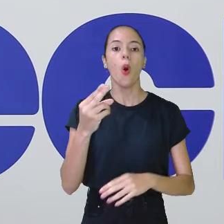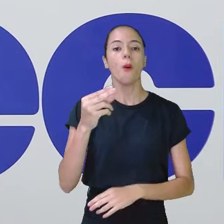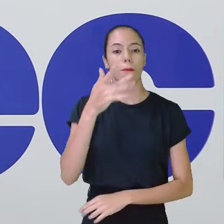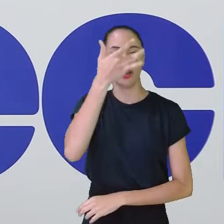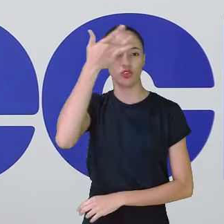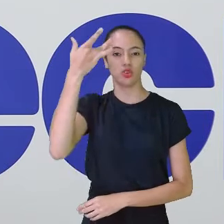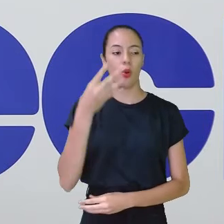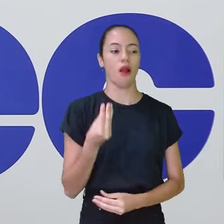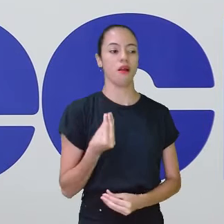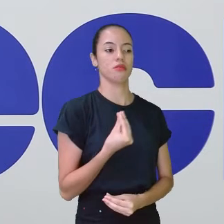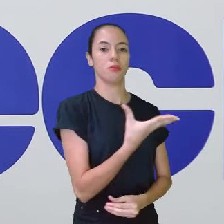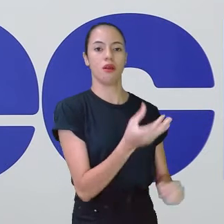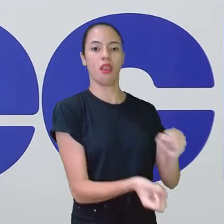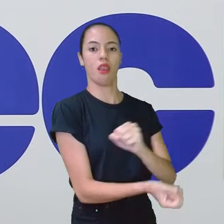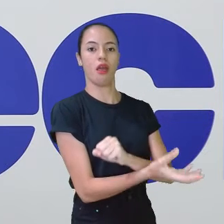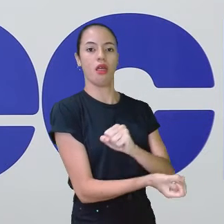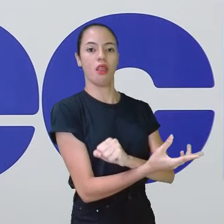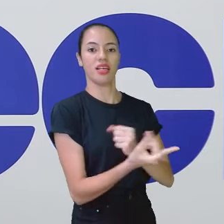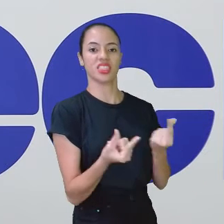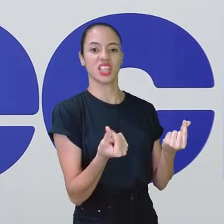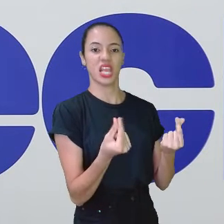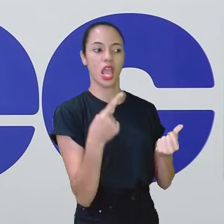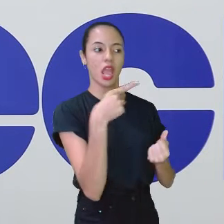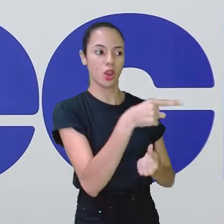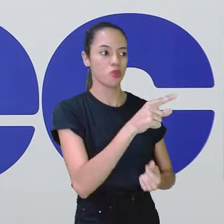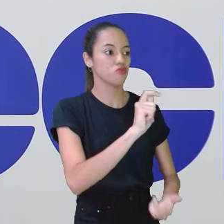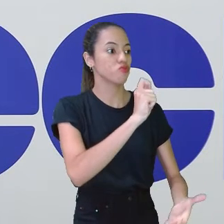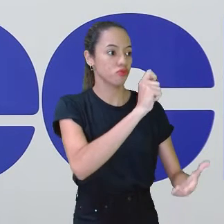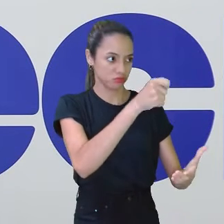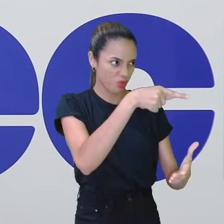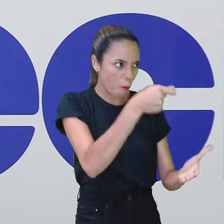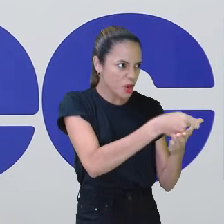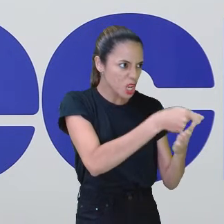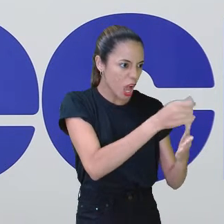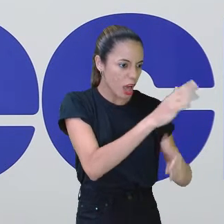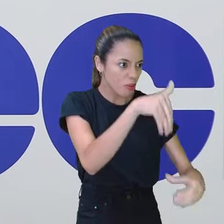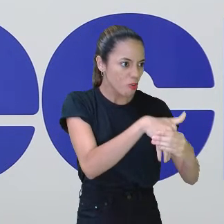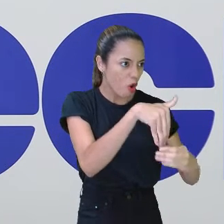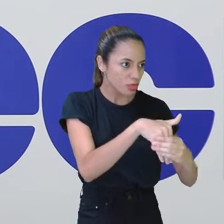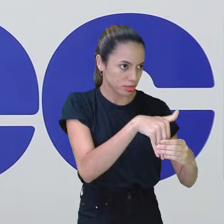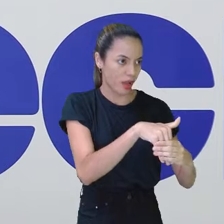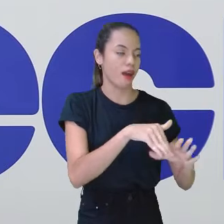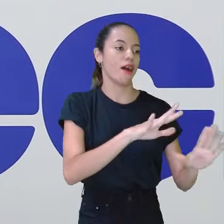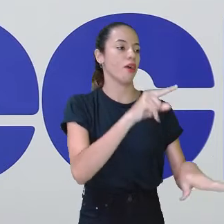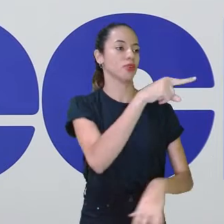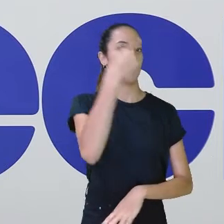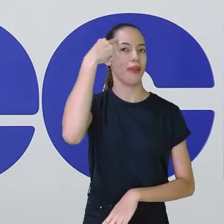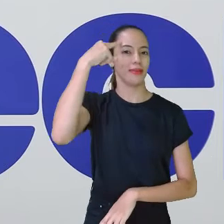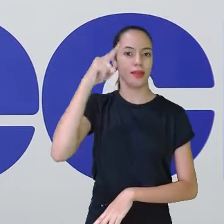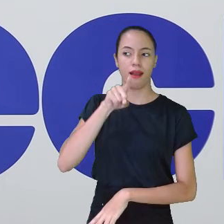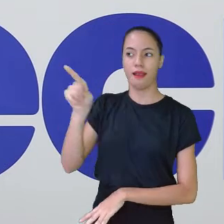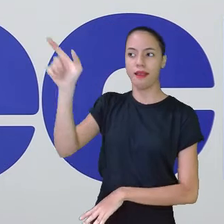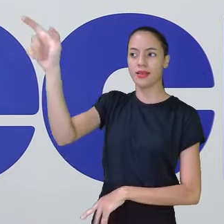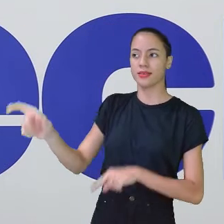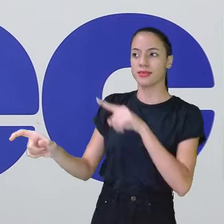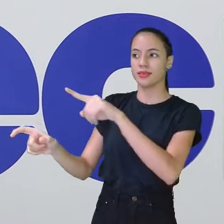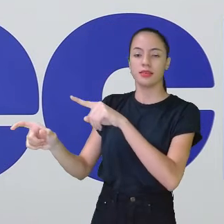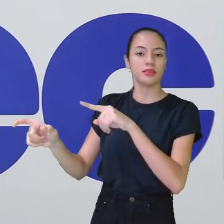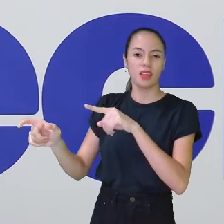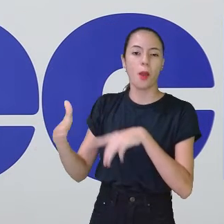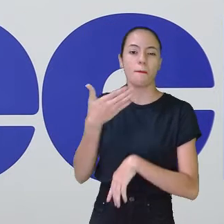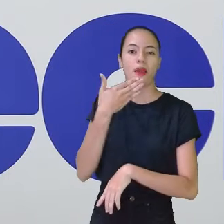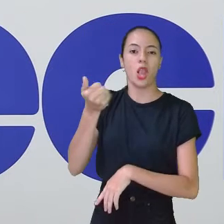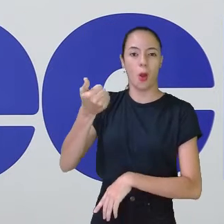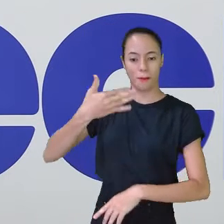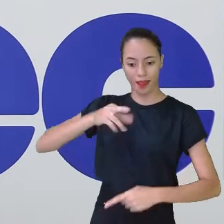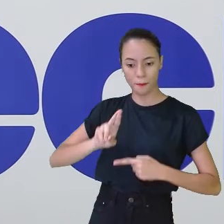uma quantia em dinheiro que você vai dizer, pronto, esse rapaz, ele é o ideal para me representar. Pois Então, é. muitas vezes as